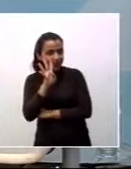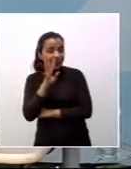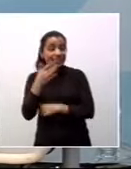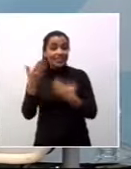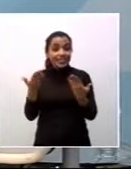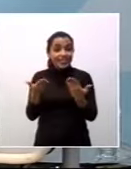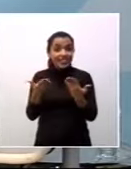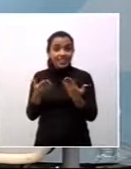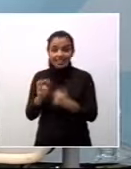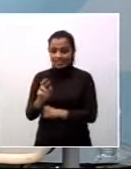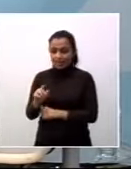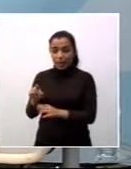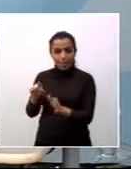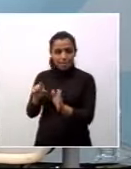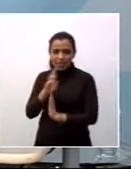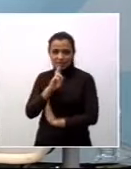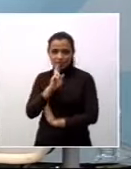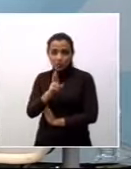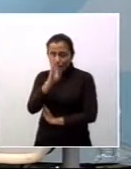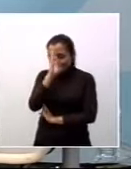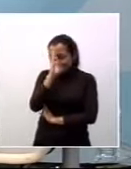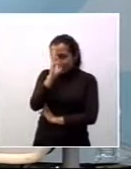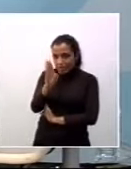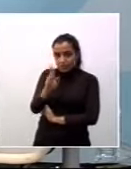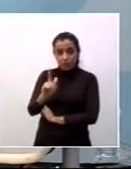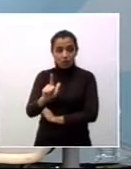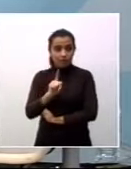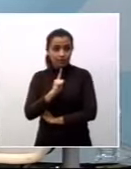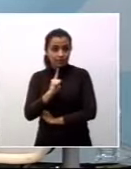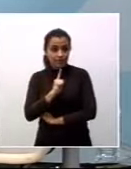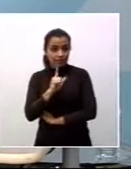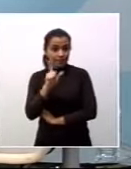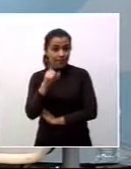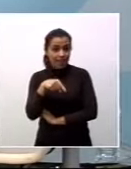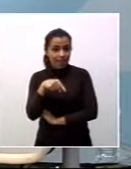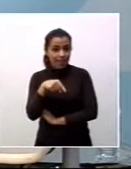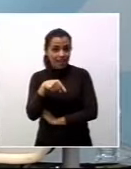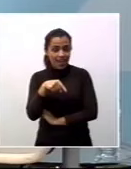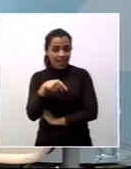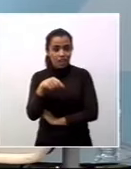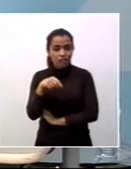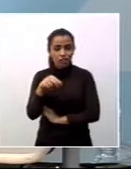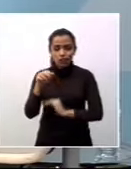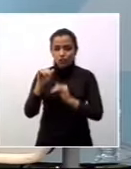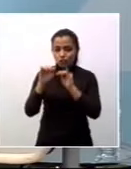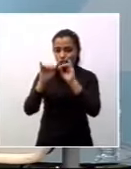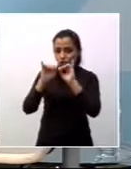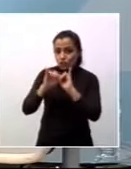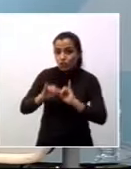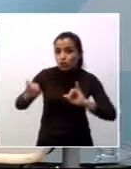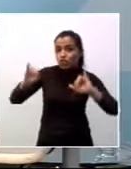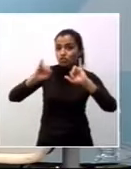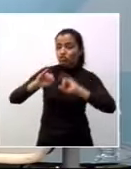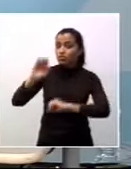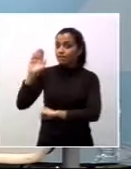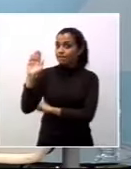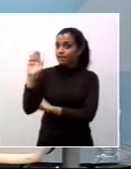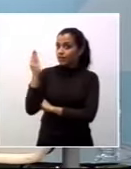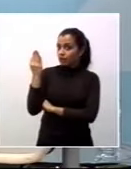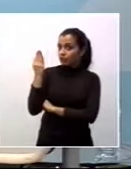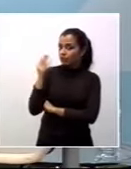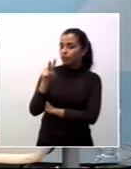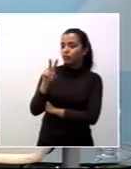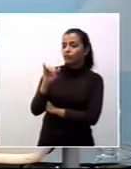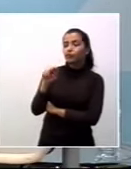a resposta principal é notícias falsas então a gente tem o vinícius